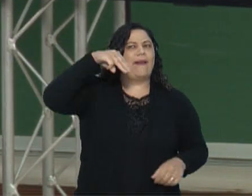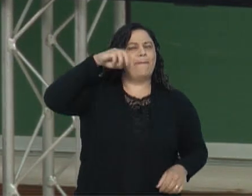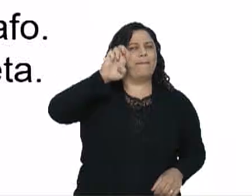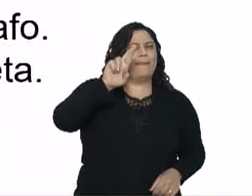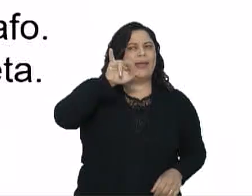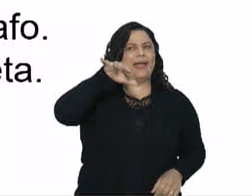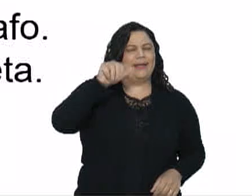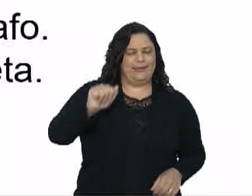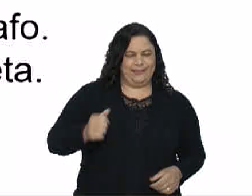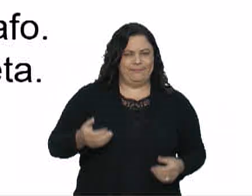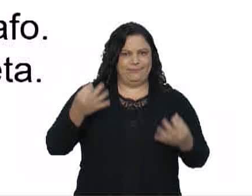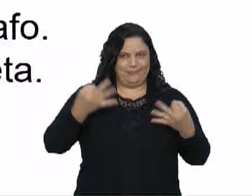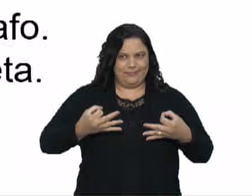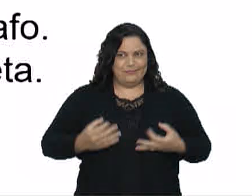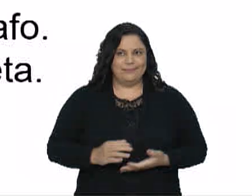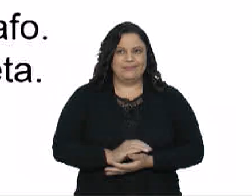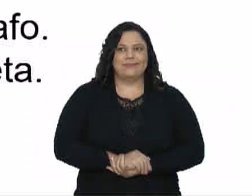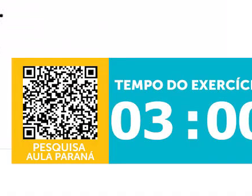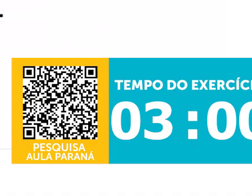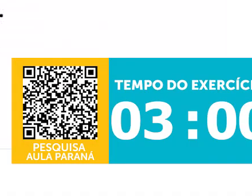pensar.